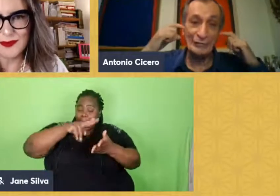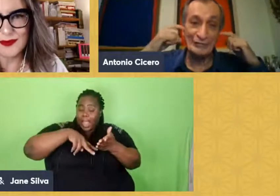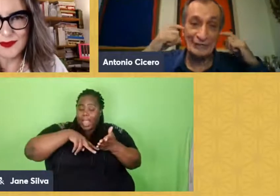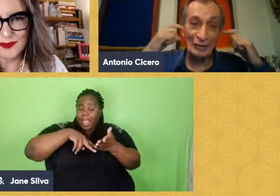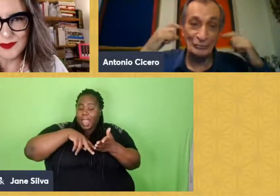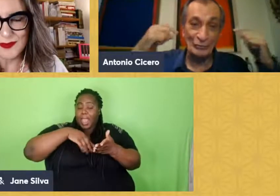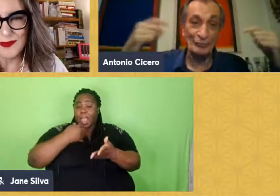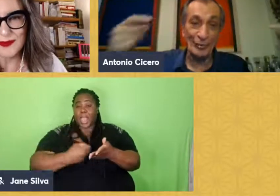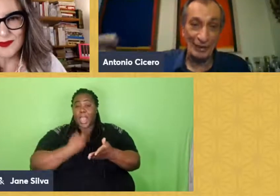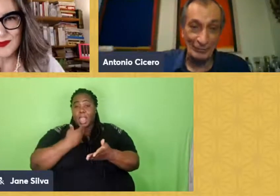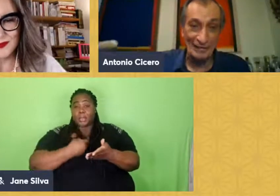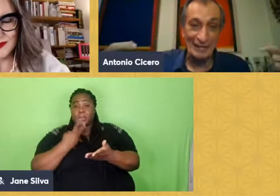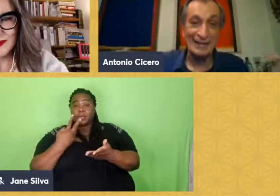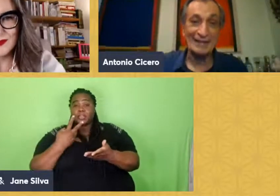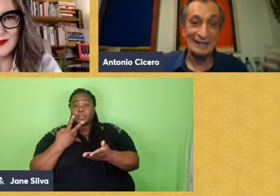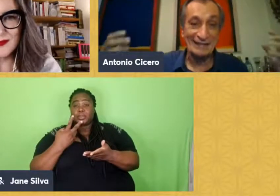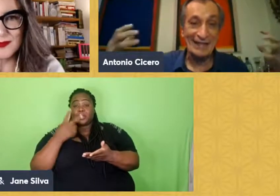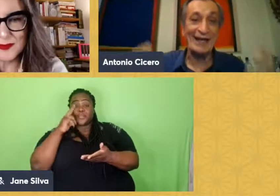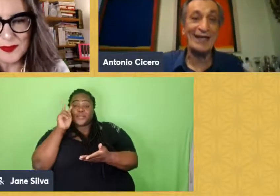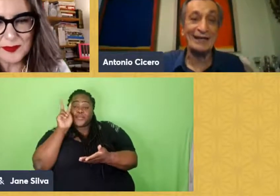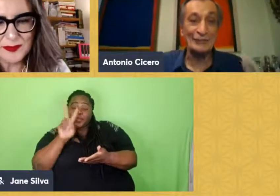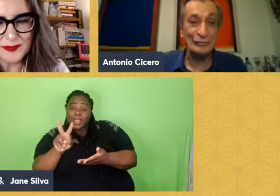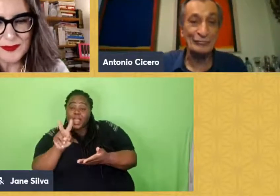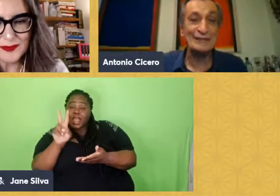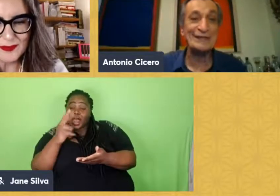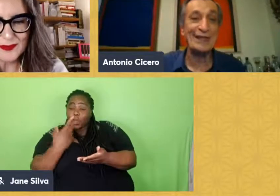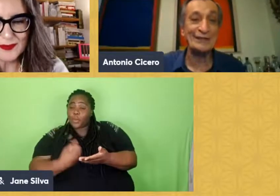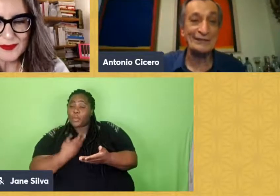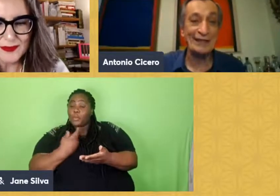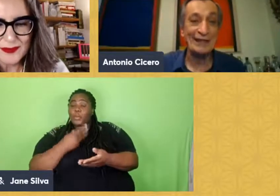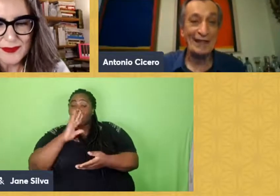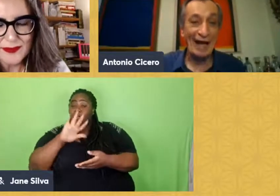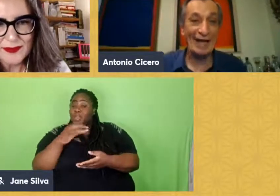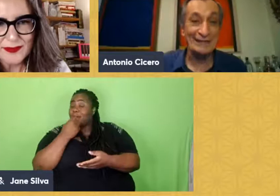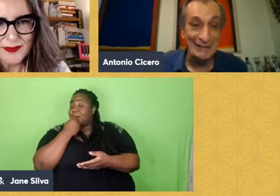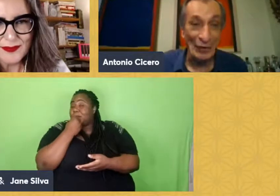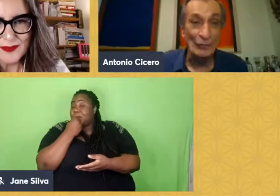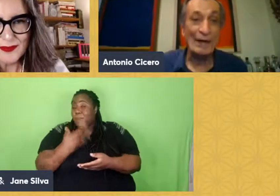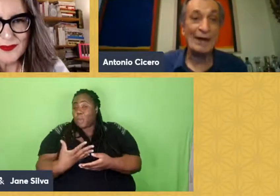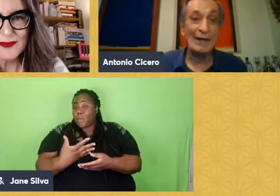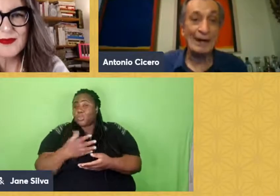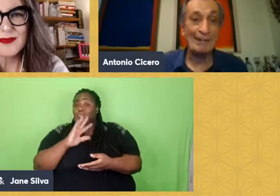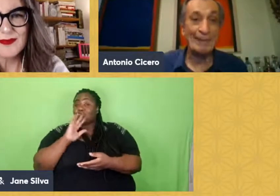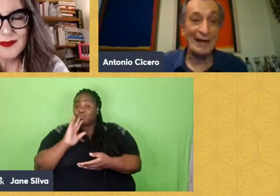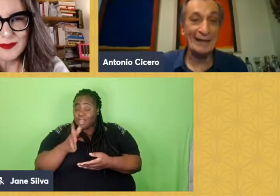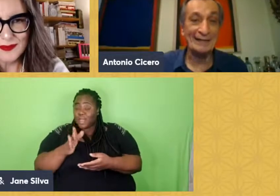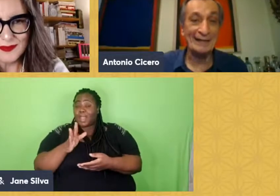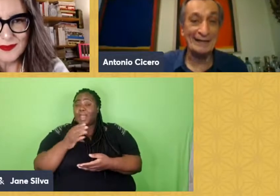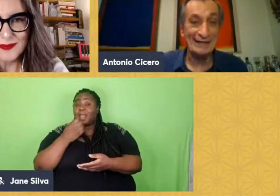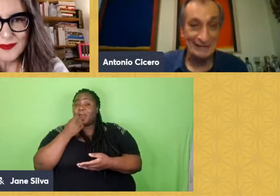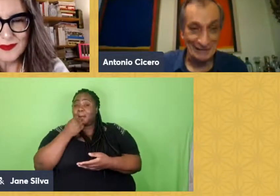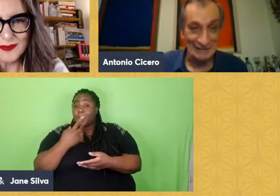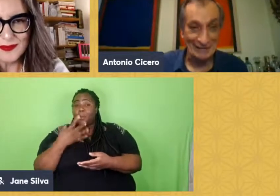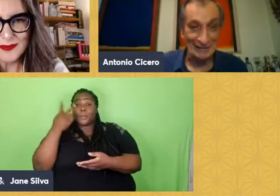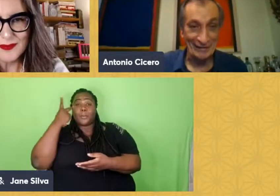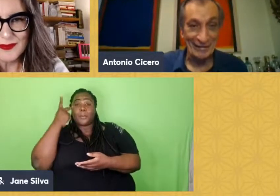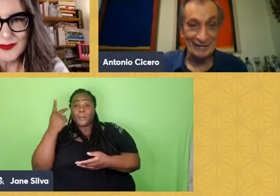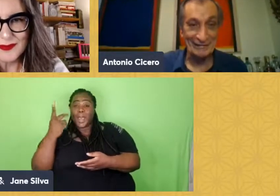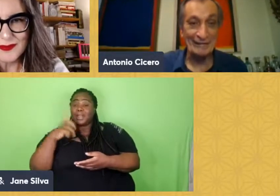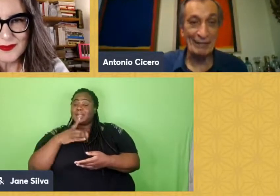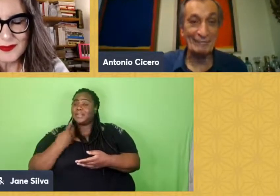a audição de um poema já é suficiente razão para que ele